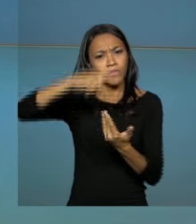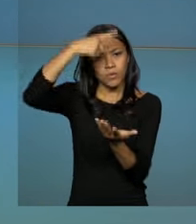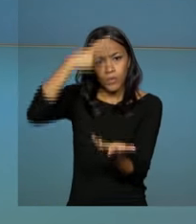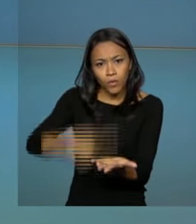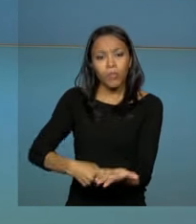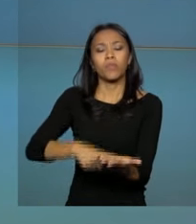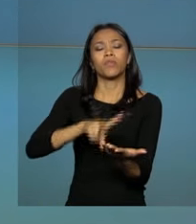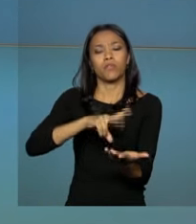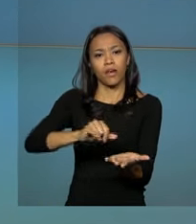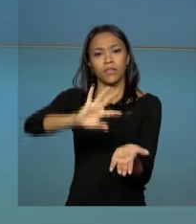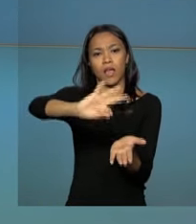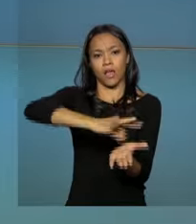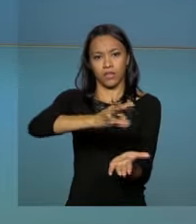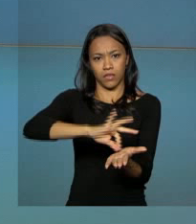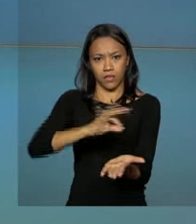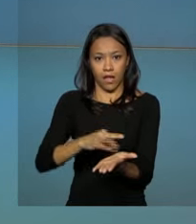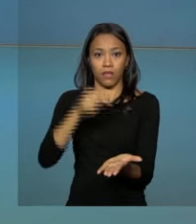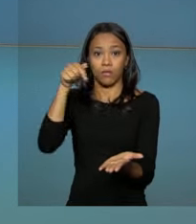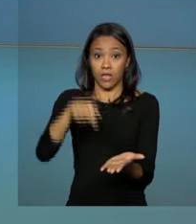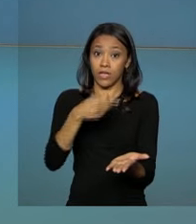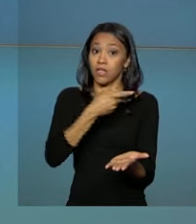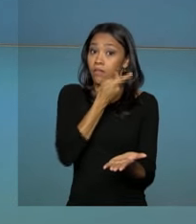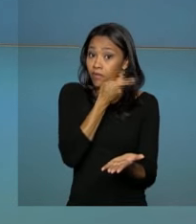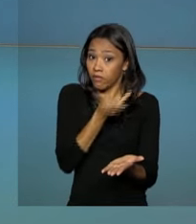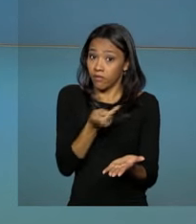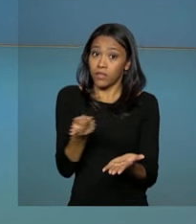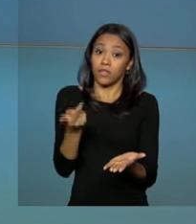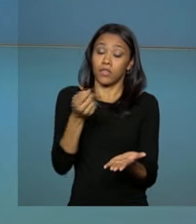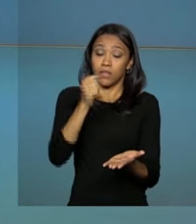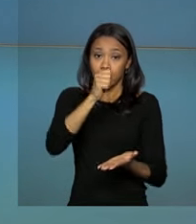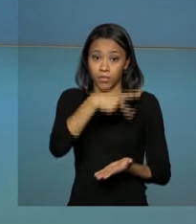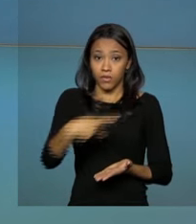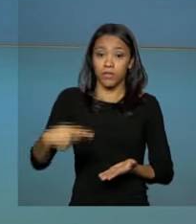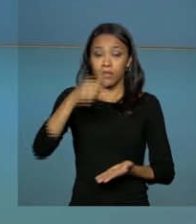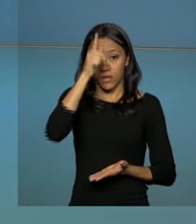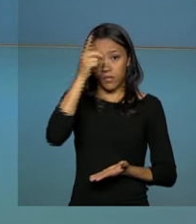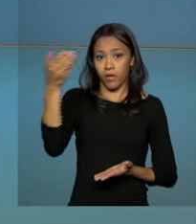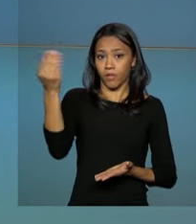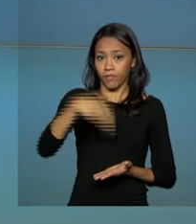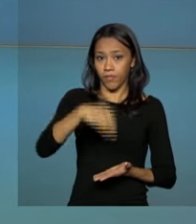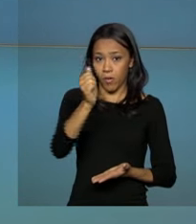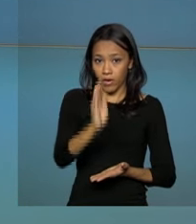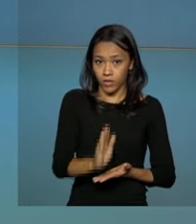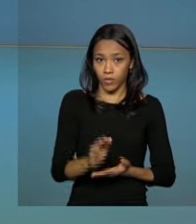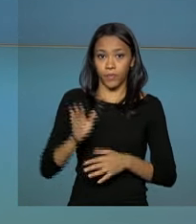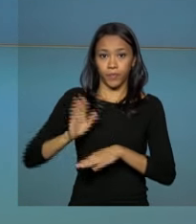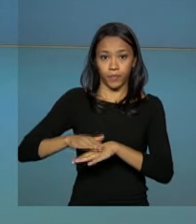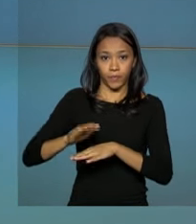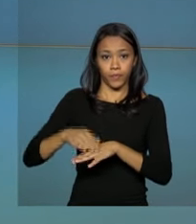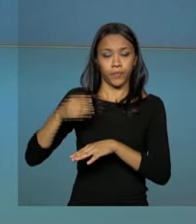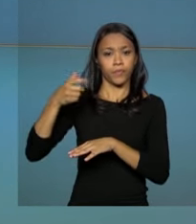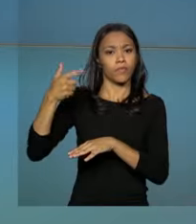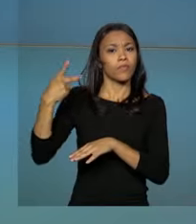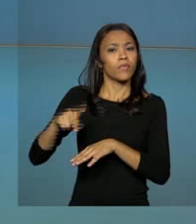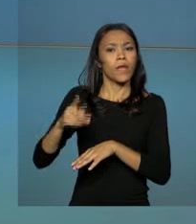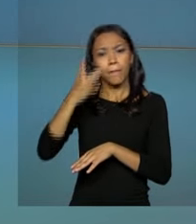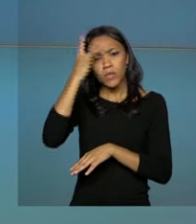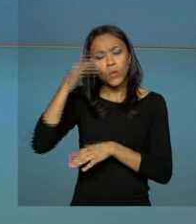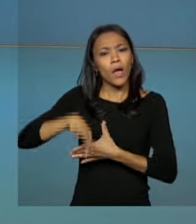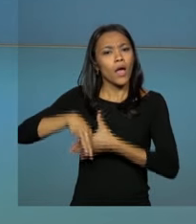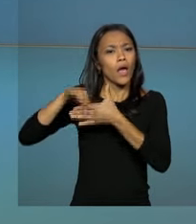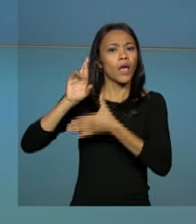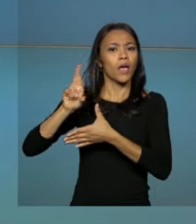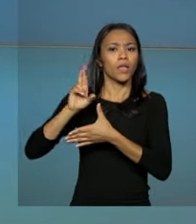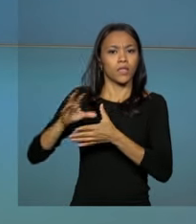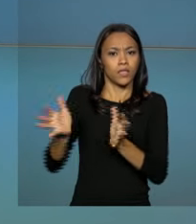serão assinados nesta viagem oficial da chanceler Angela Merkel ao Brasil. Segundo o representante da Câmara de Comércio, Werner